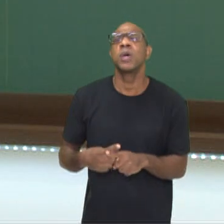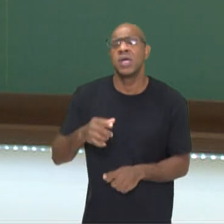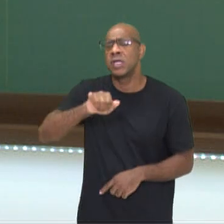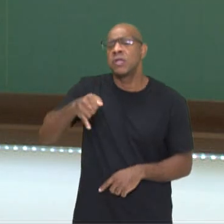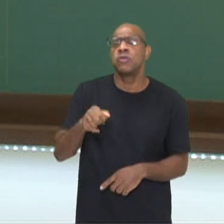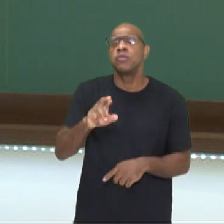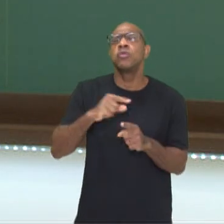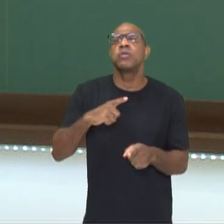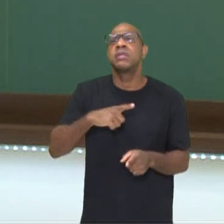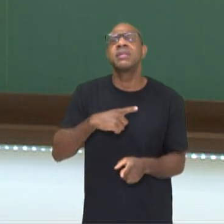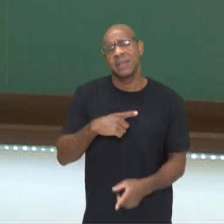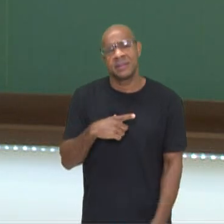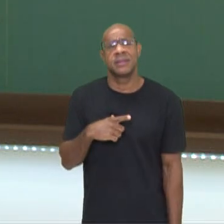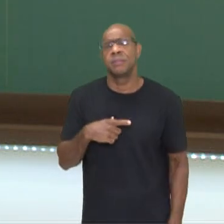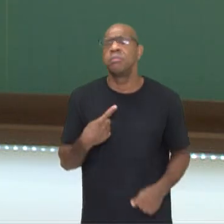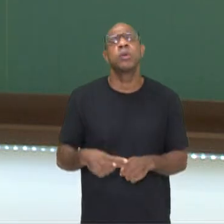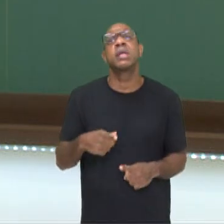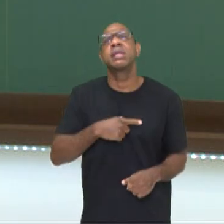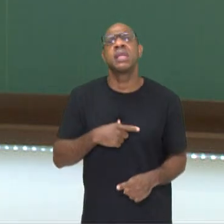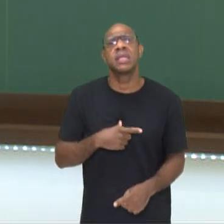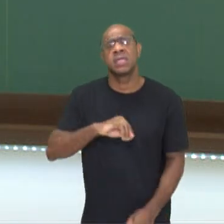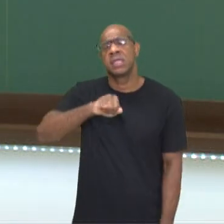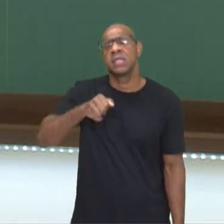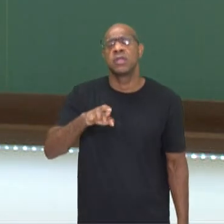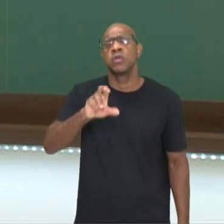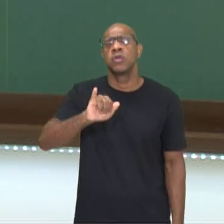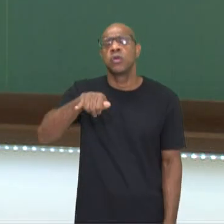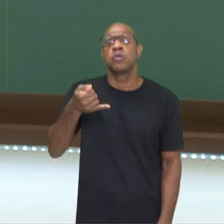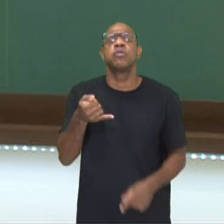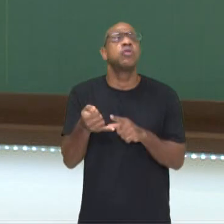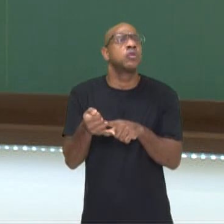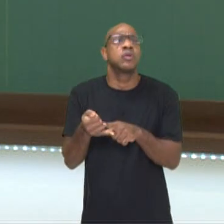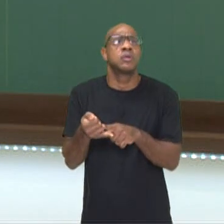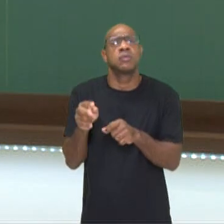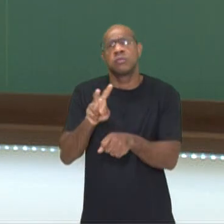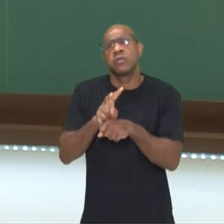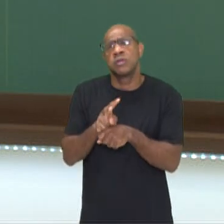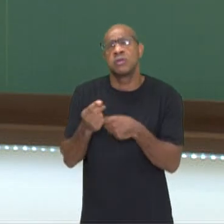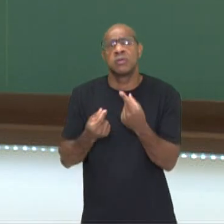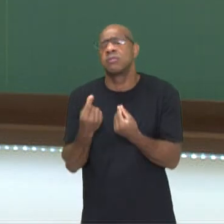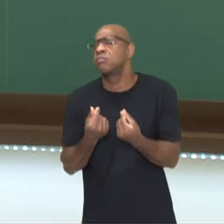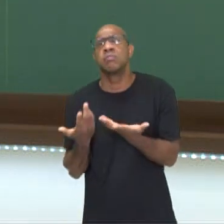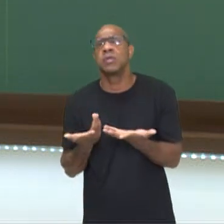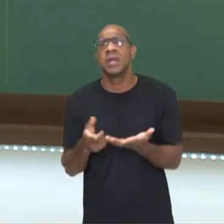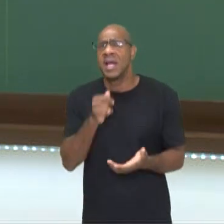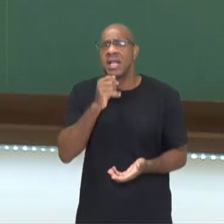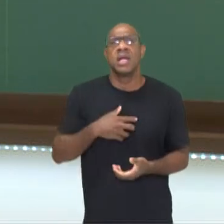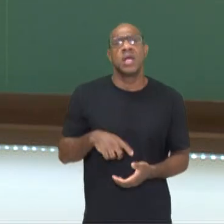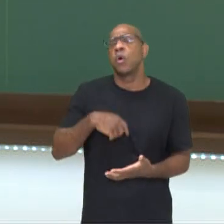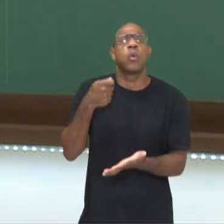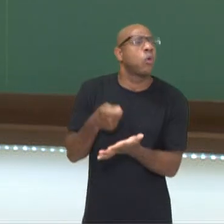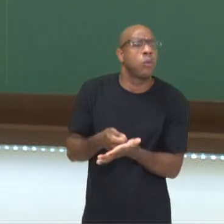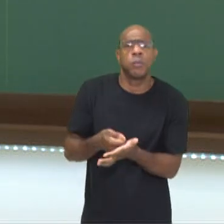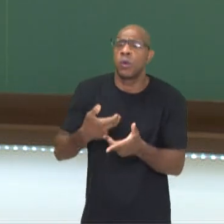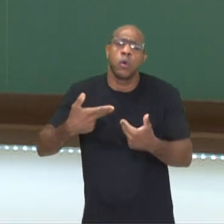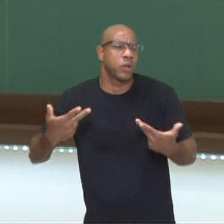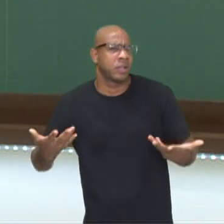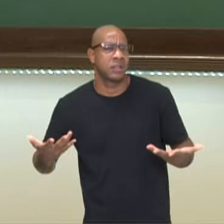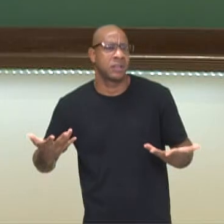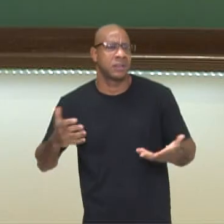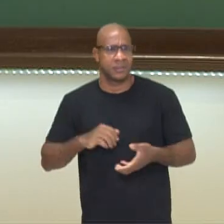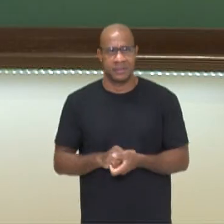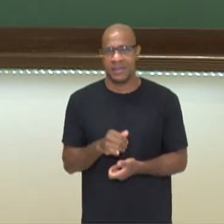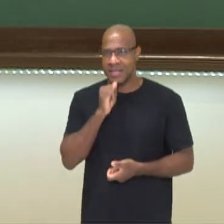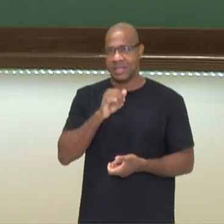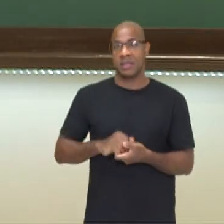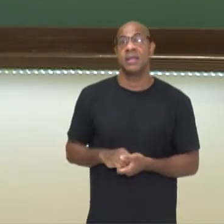quando a gente compra alguma coisa? Tudo bem, juros para empréstimos de dinheiro, ótimo. Mas por que tem juros quando a gente compra algo também?